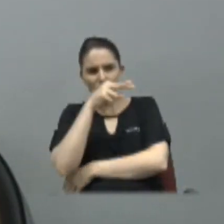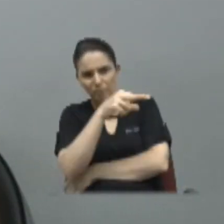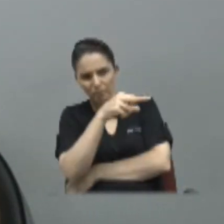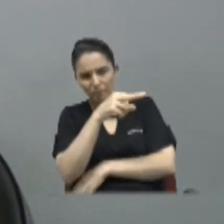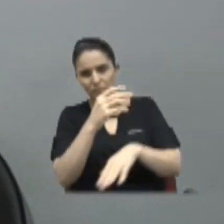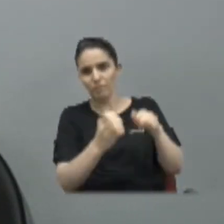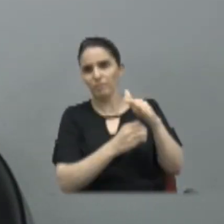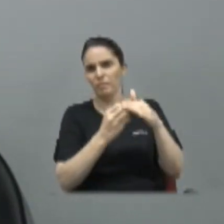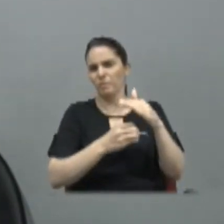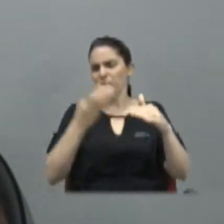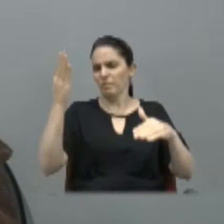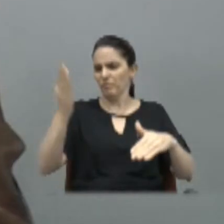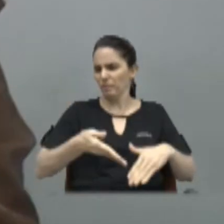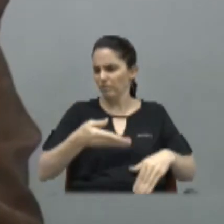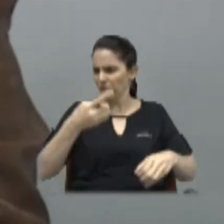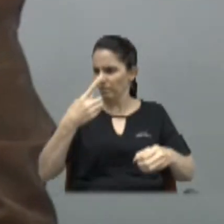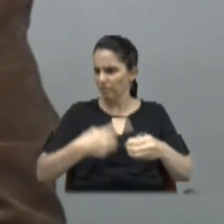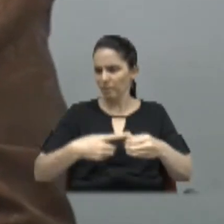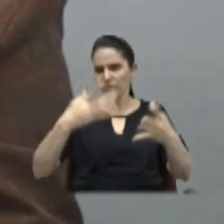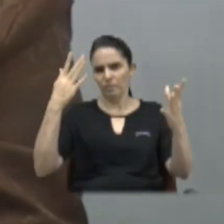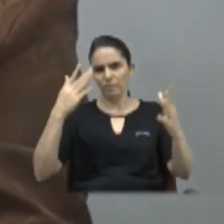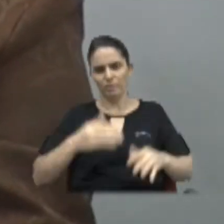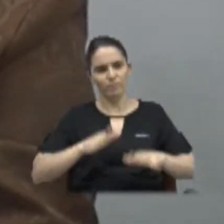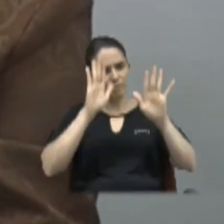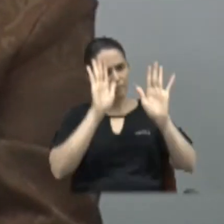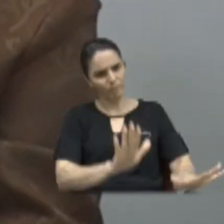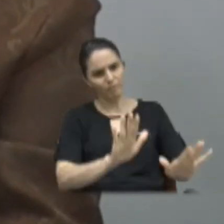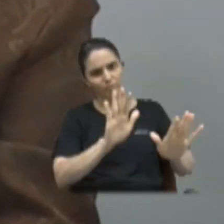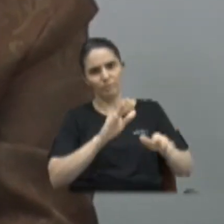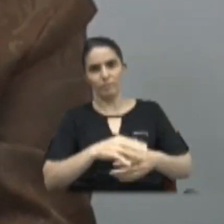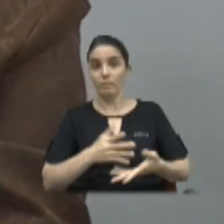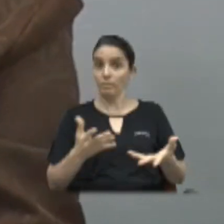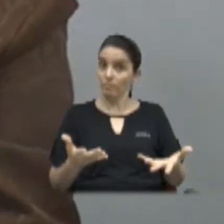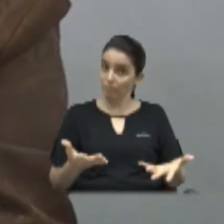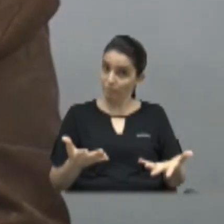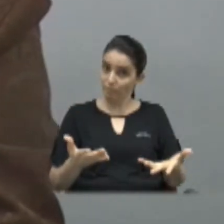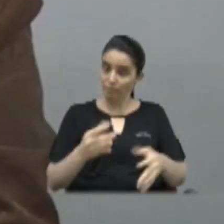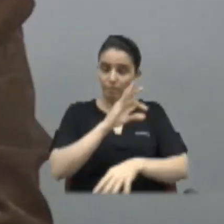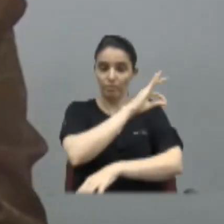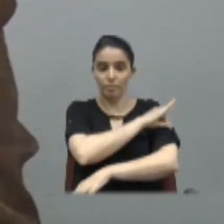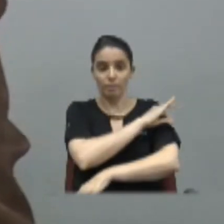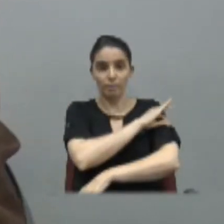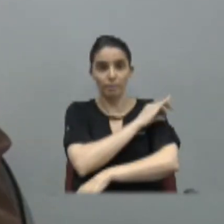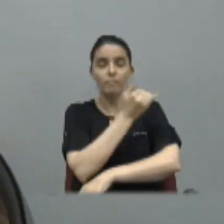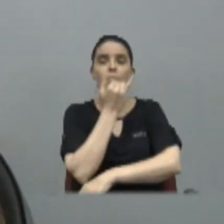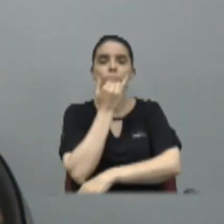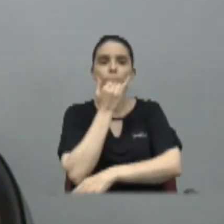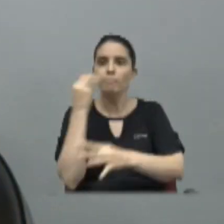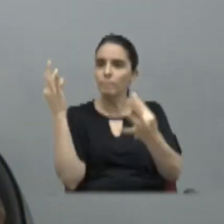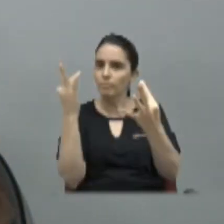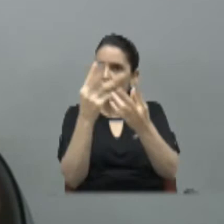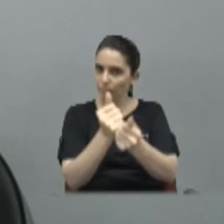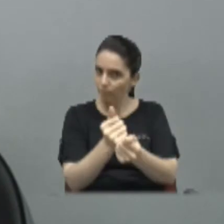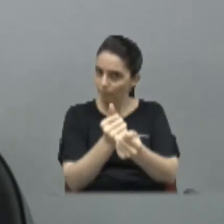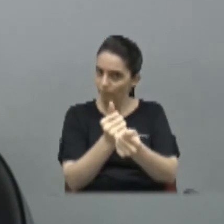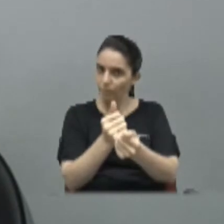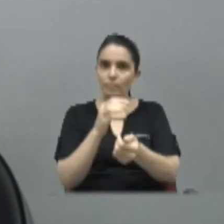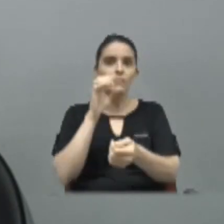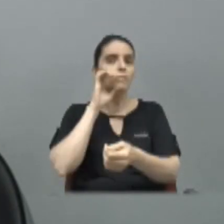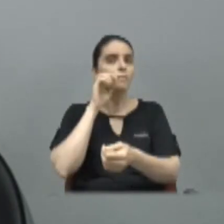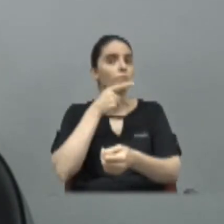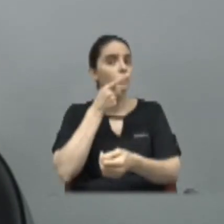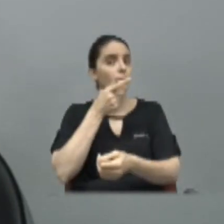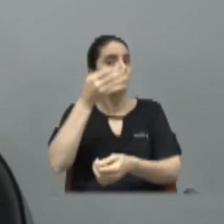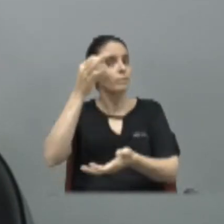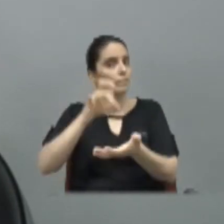na cidade, para com isso. Então, gente, é só para isso que eu estou vendo esse prefeito. Me perdoe, Me perdoe a minha franqueza, mas eu realmente